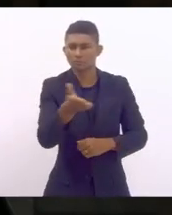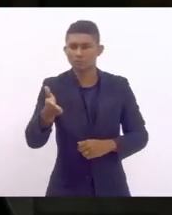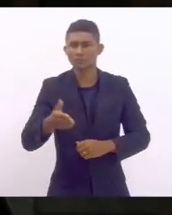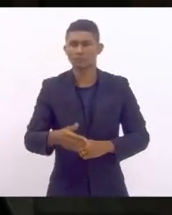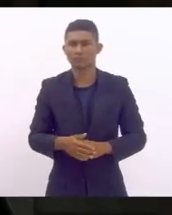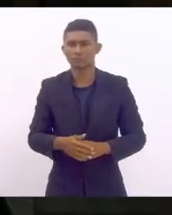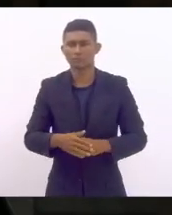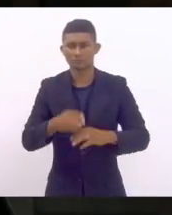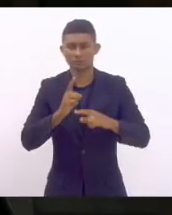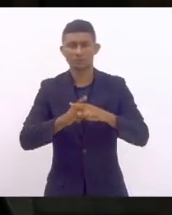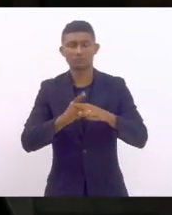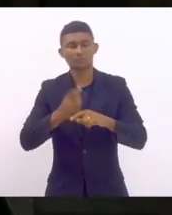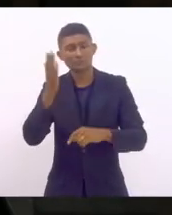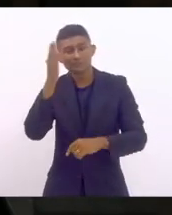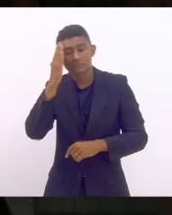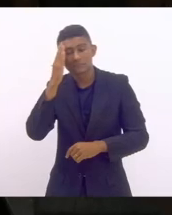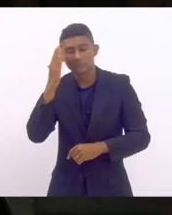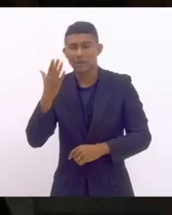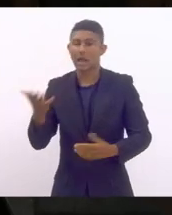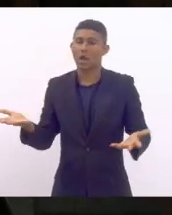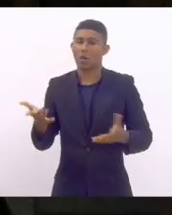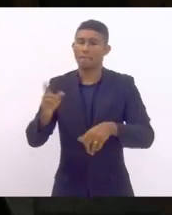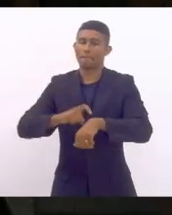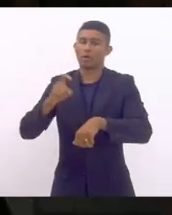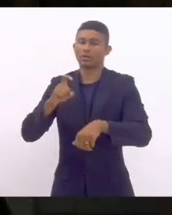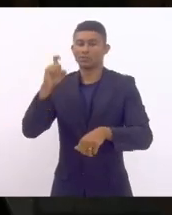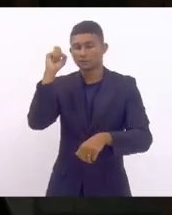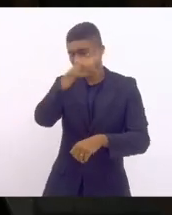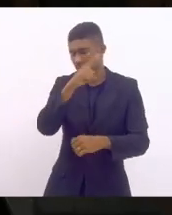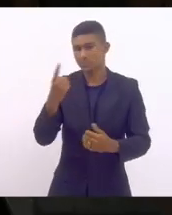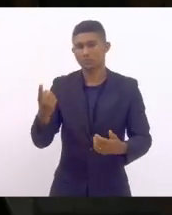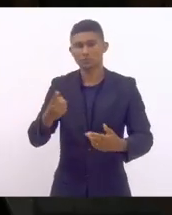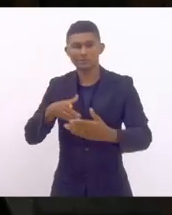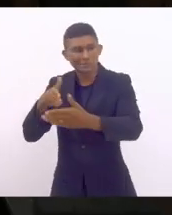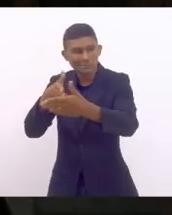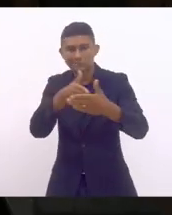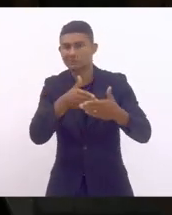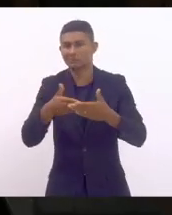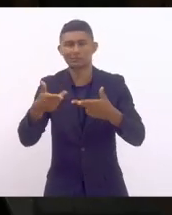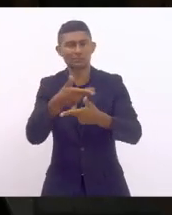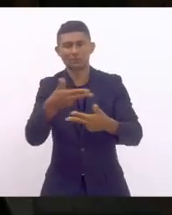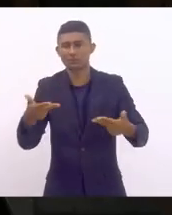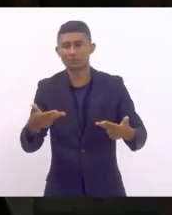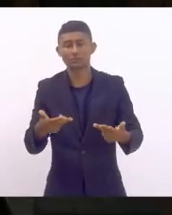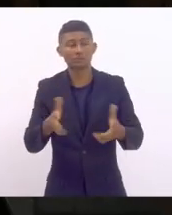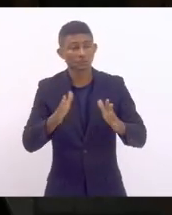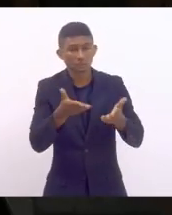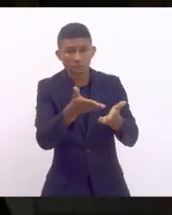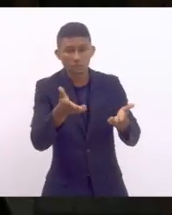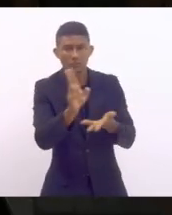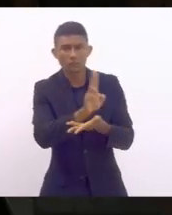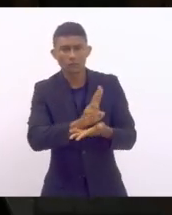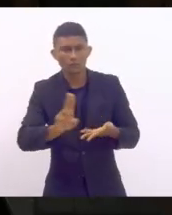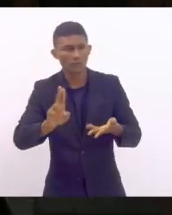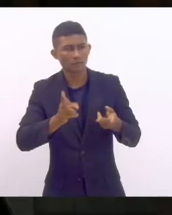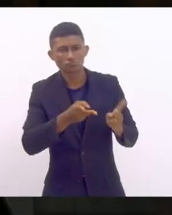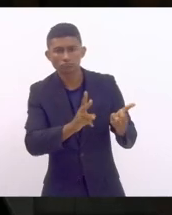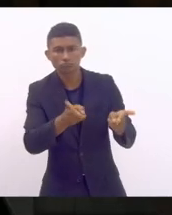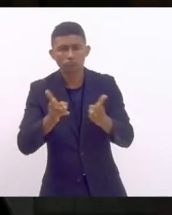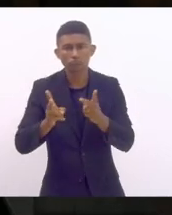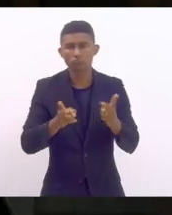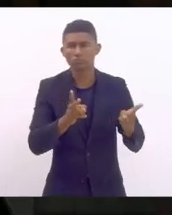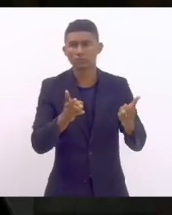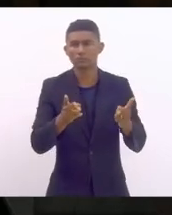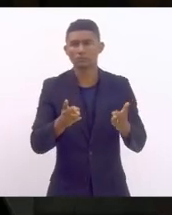dadas as condições adversas né obstáculos quase intransponíveis manter em funcionamento com qualidade acadêmica